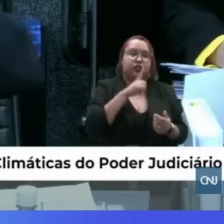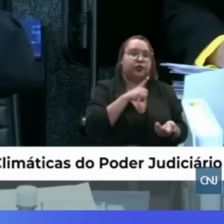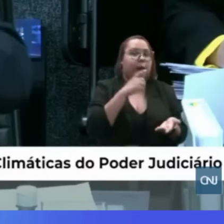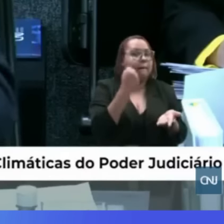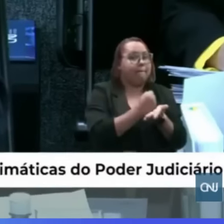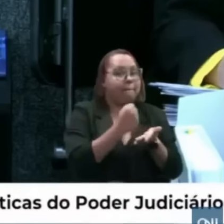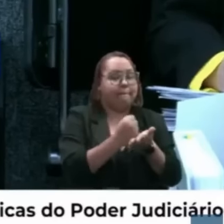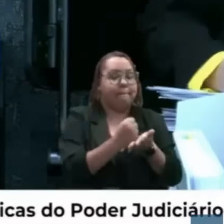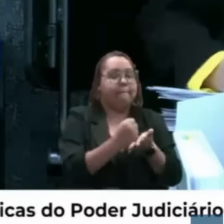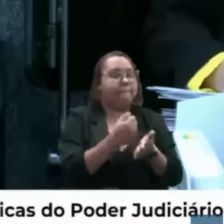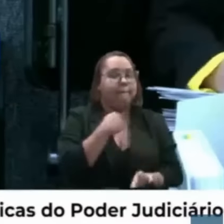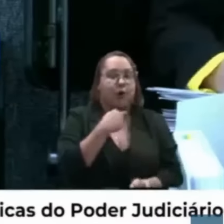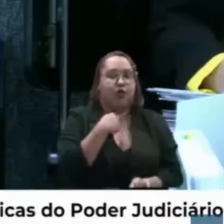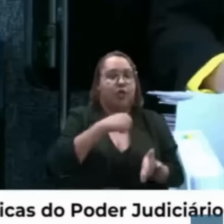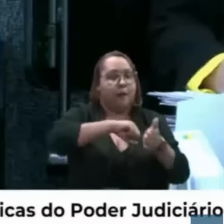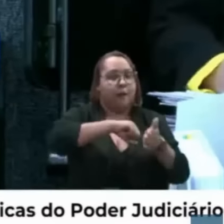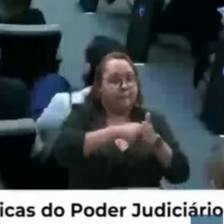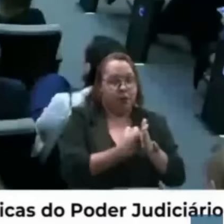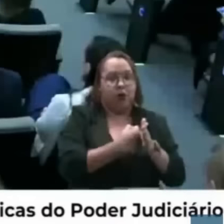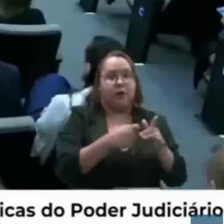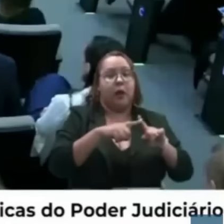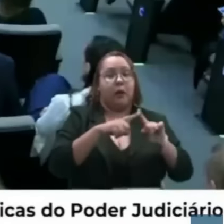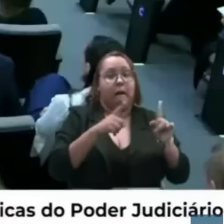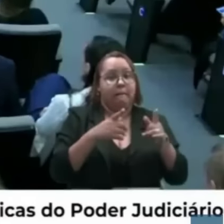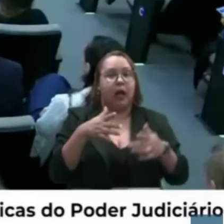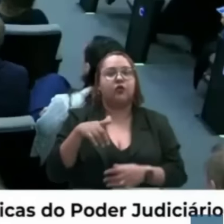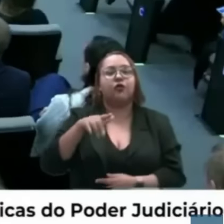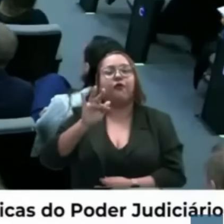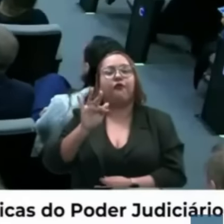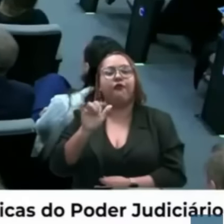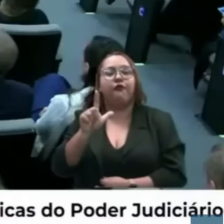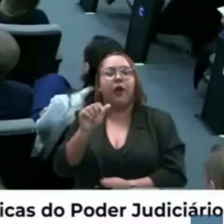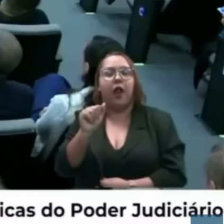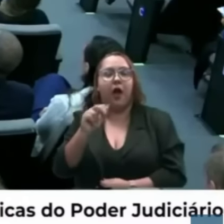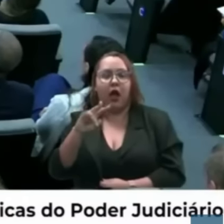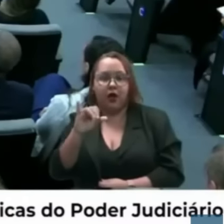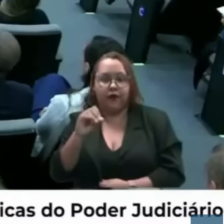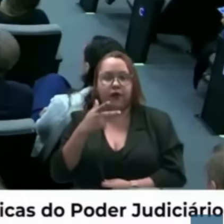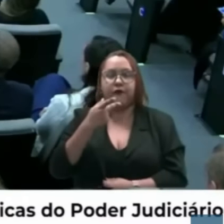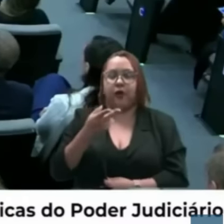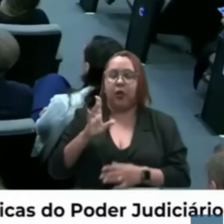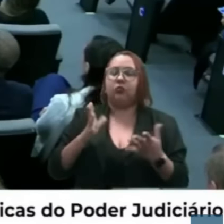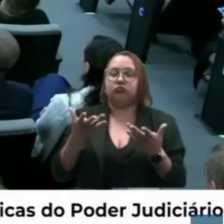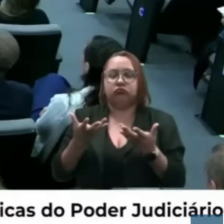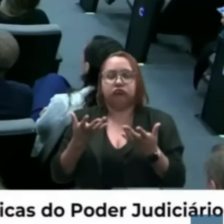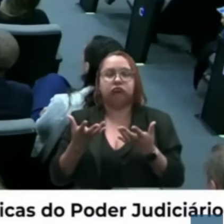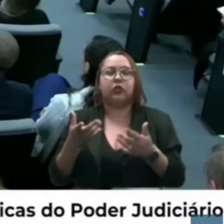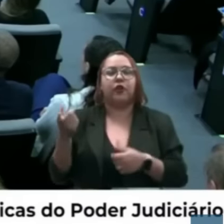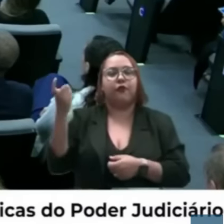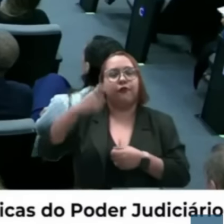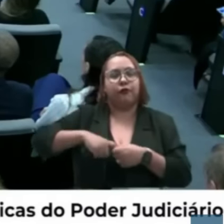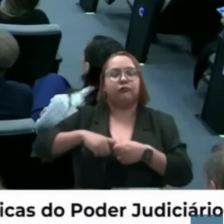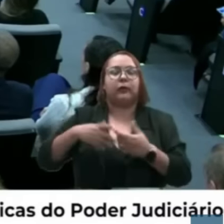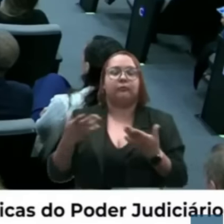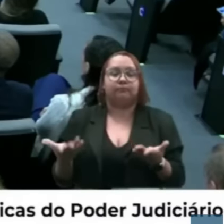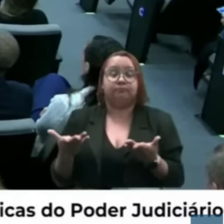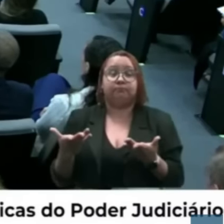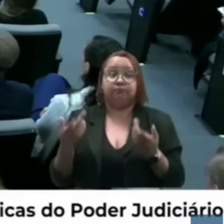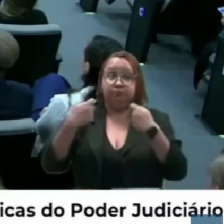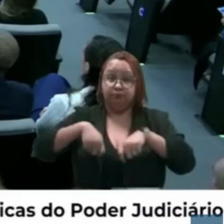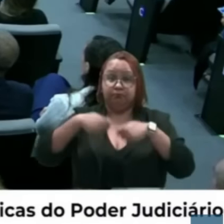temporária imediata o Ministro Flávio Dino superou esta esse interregno exigido